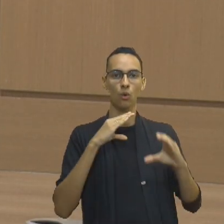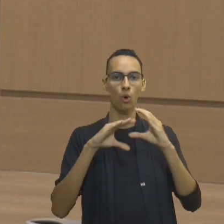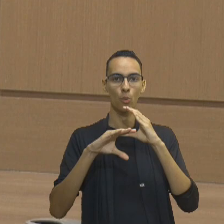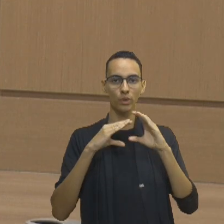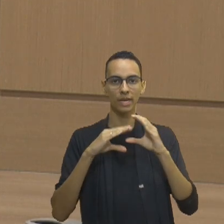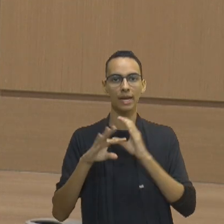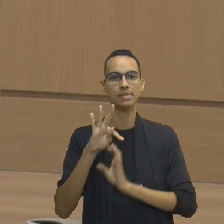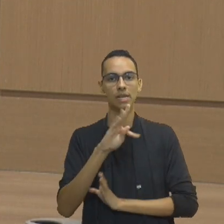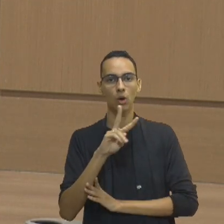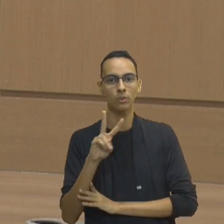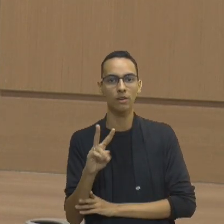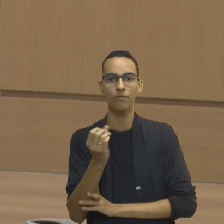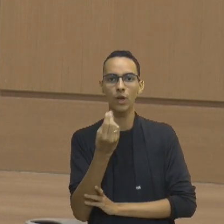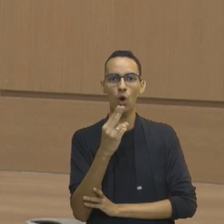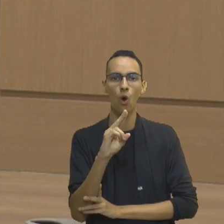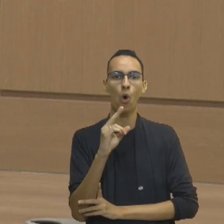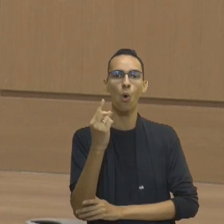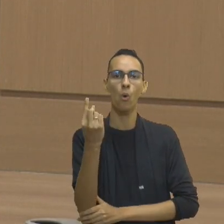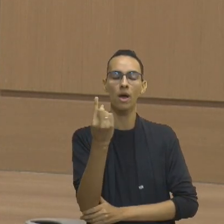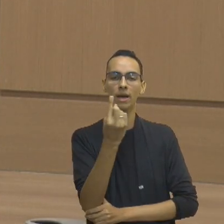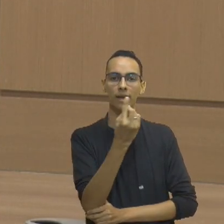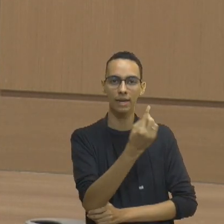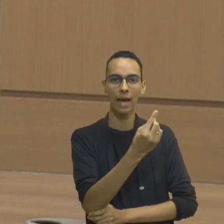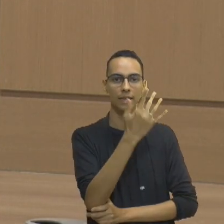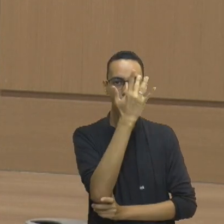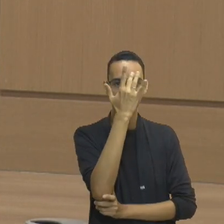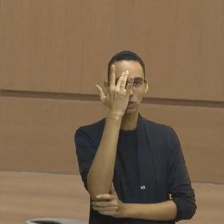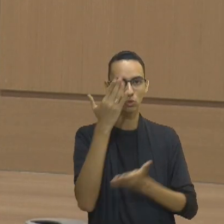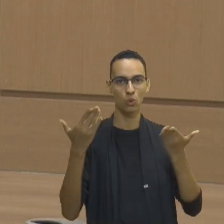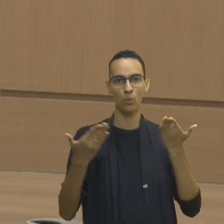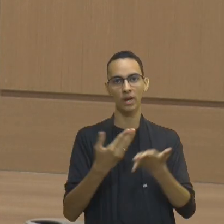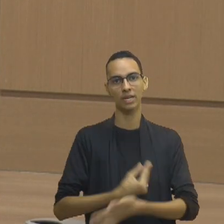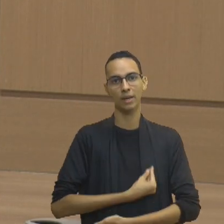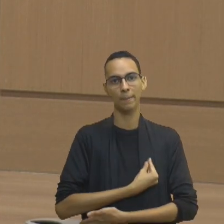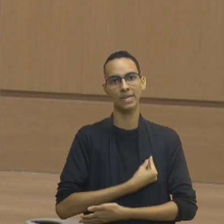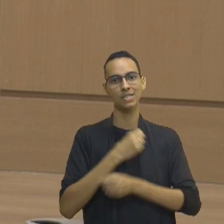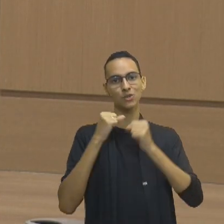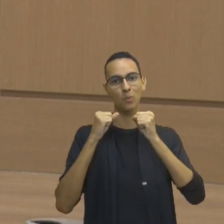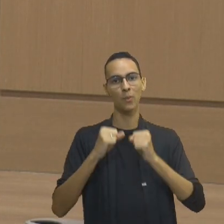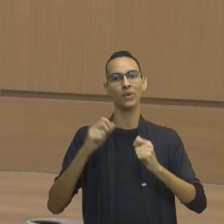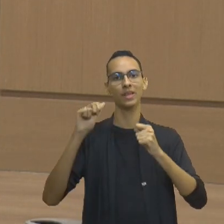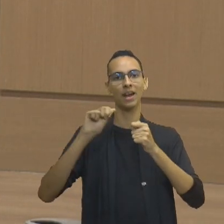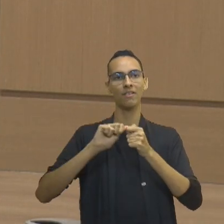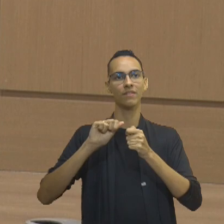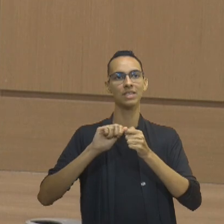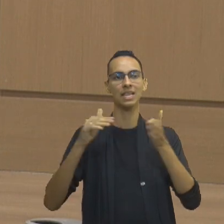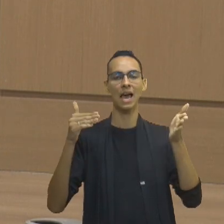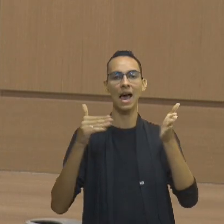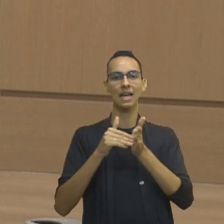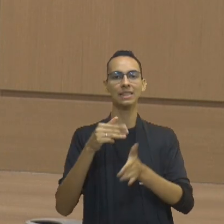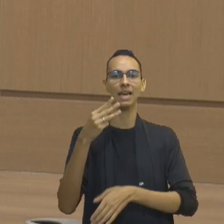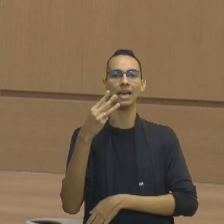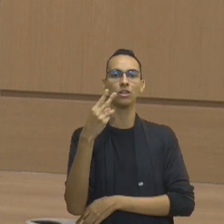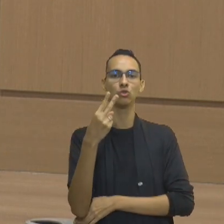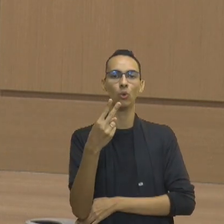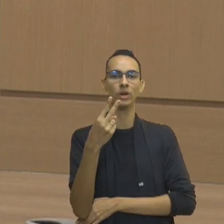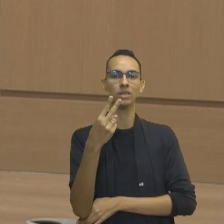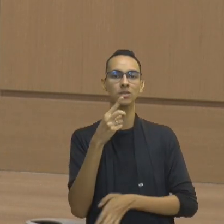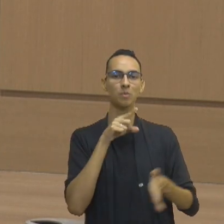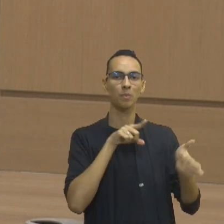veículo ou cada entidade aqui presente poderá fazer até 2